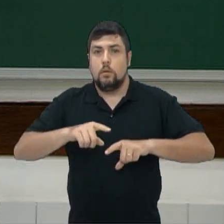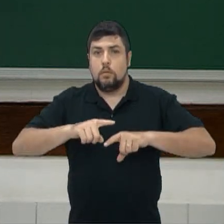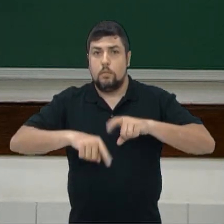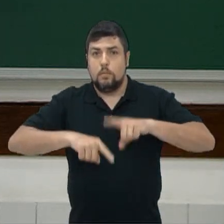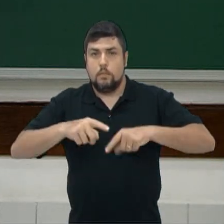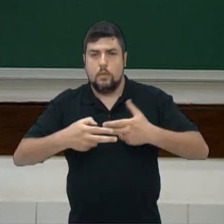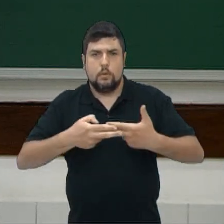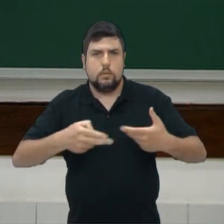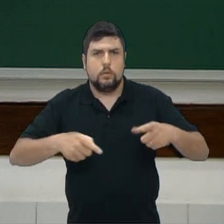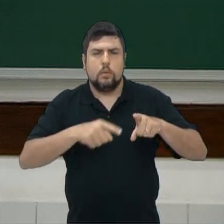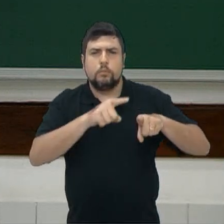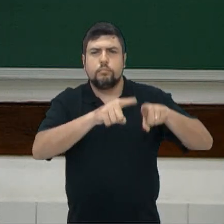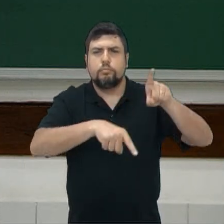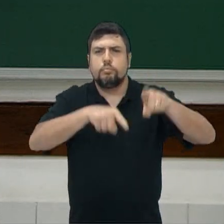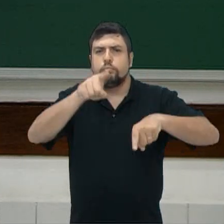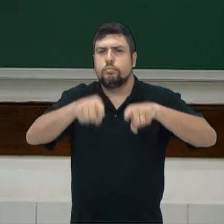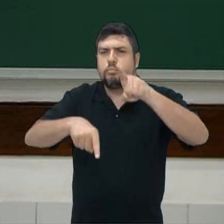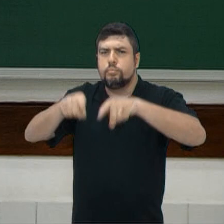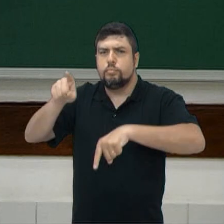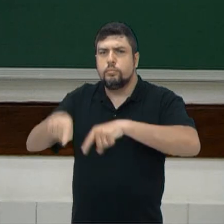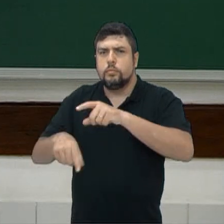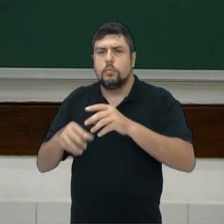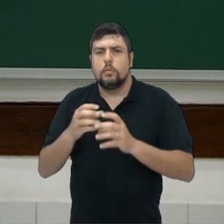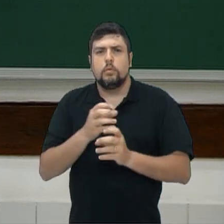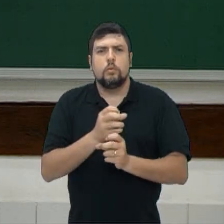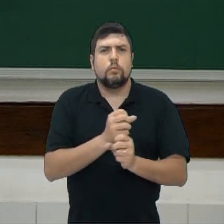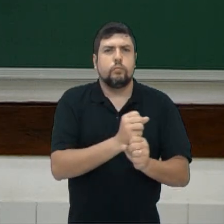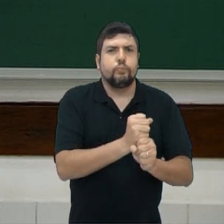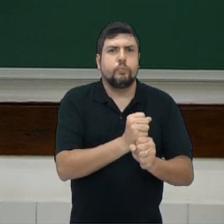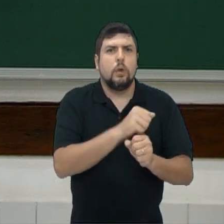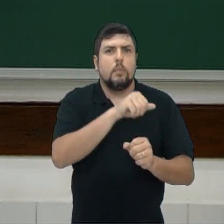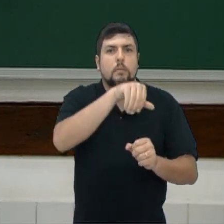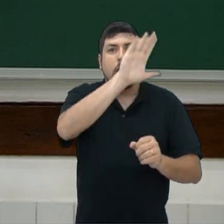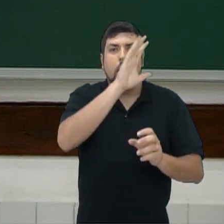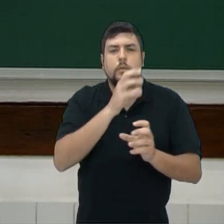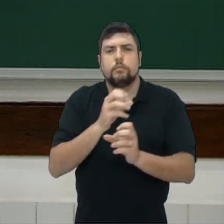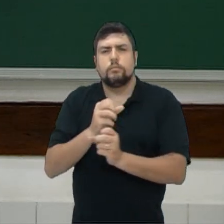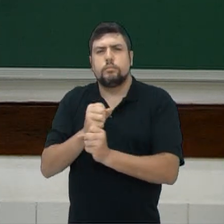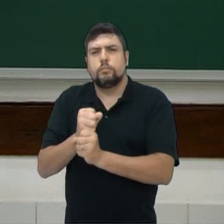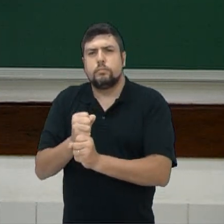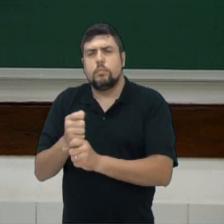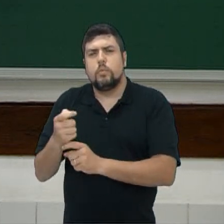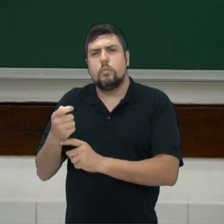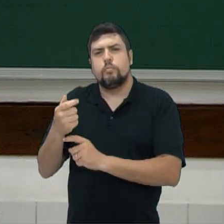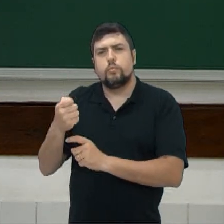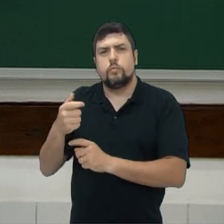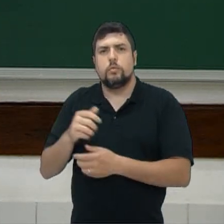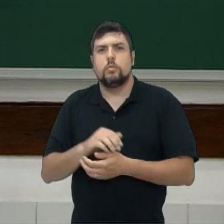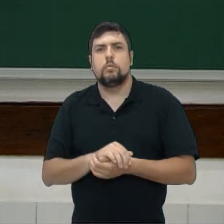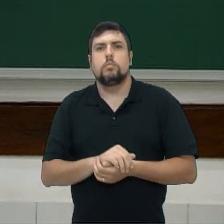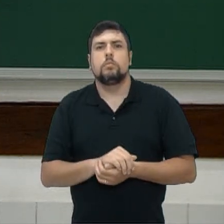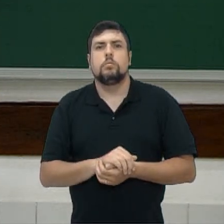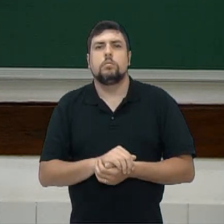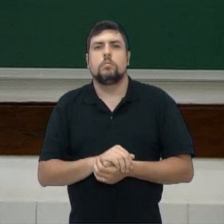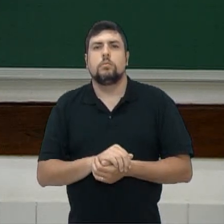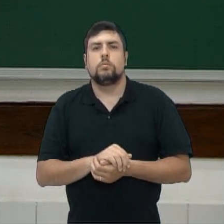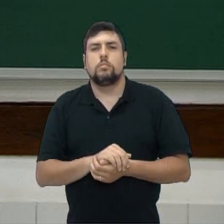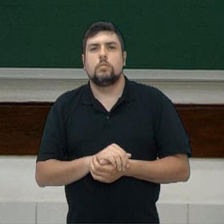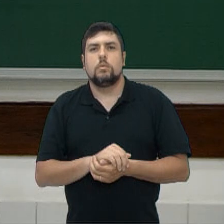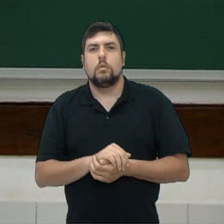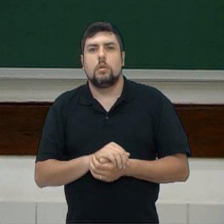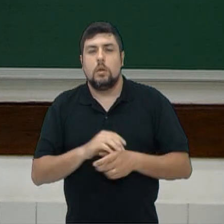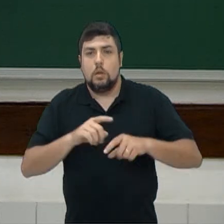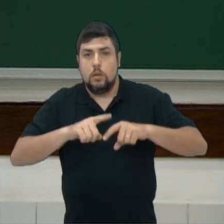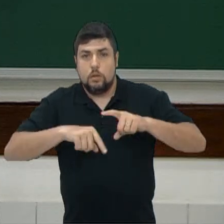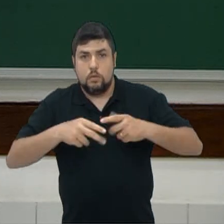de resistividade diferente do outro, né? Os materiais com um índice